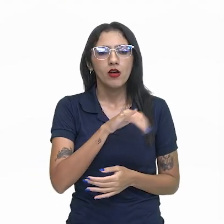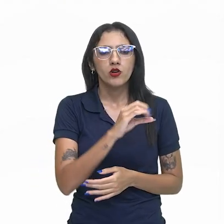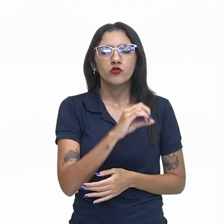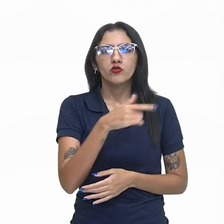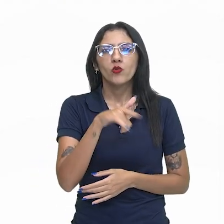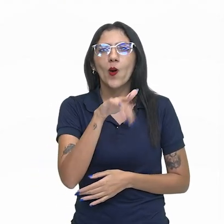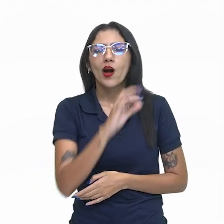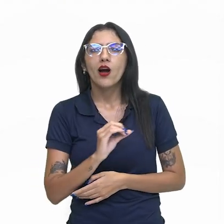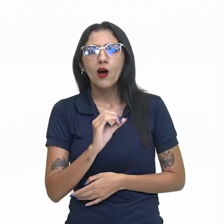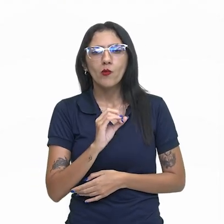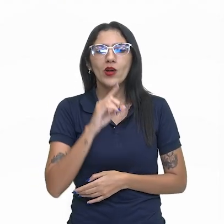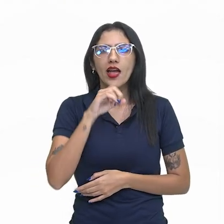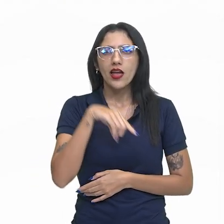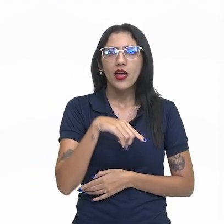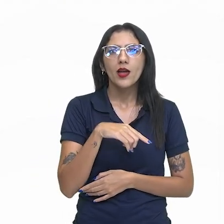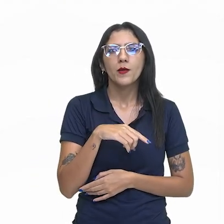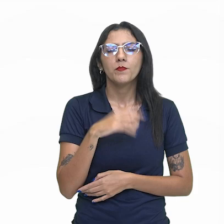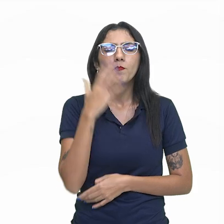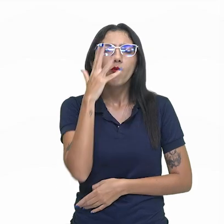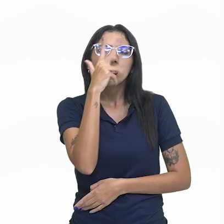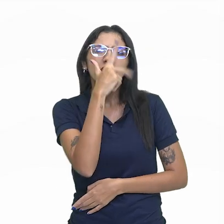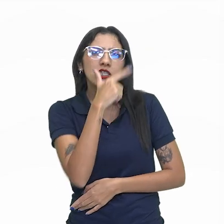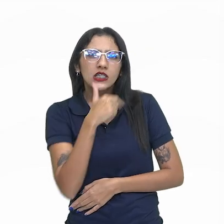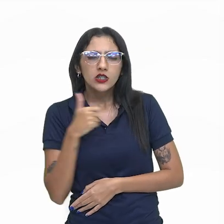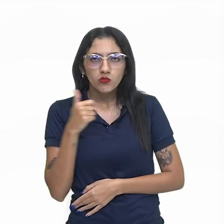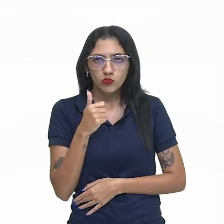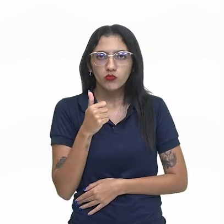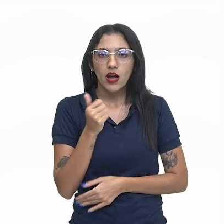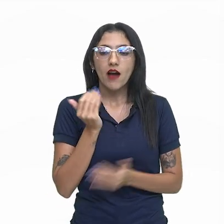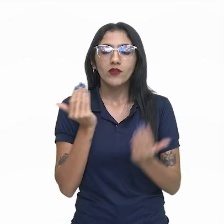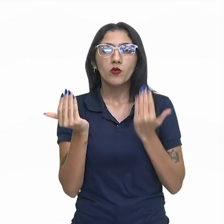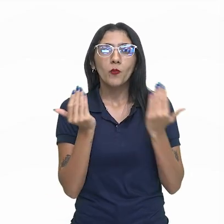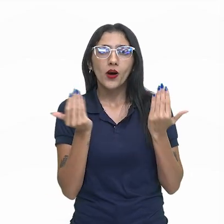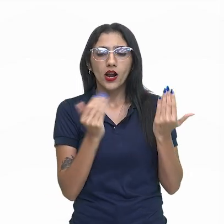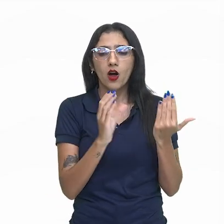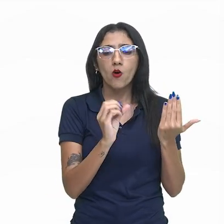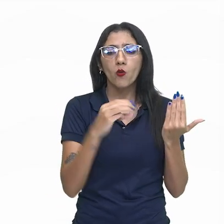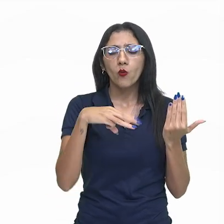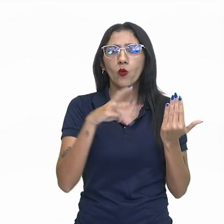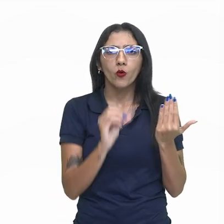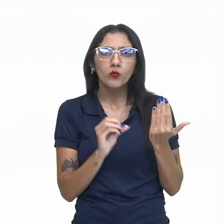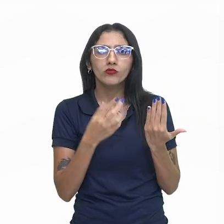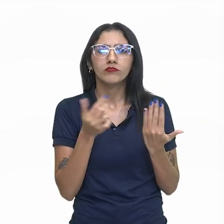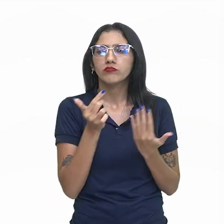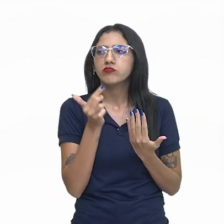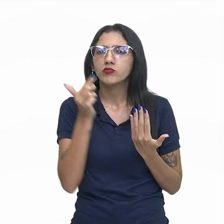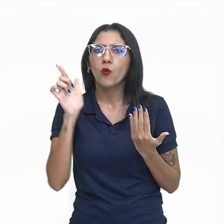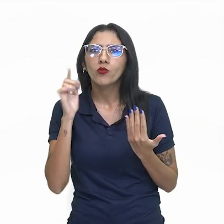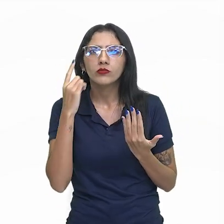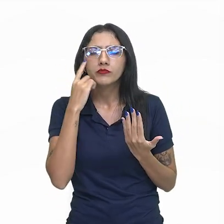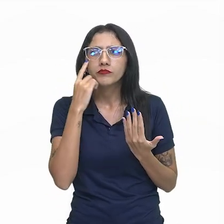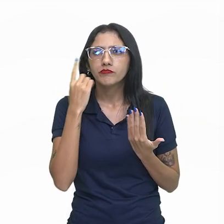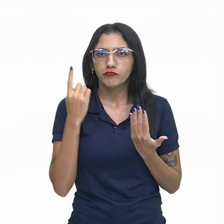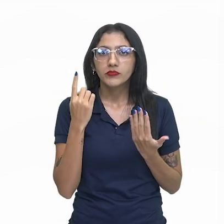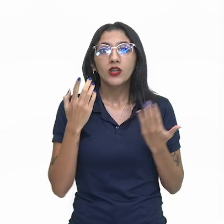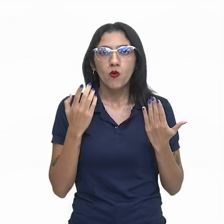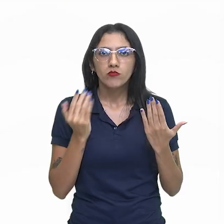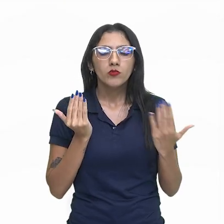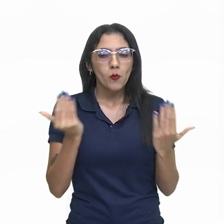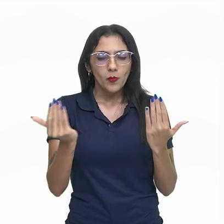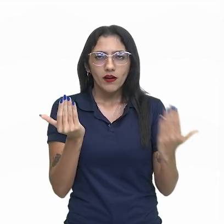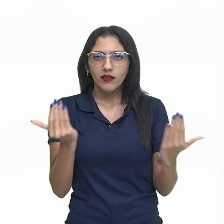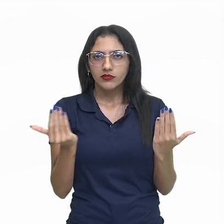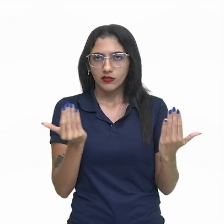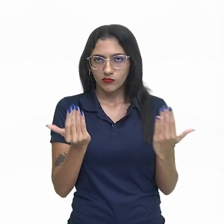é bonito como, aí você vai ver outro elemento para comparar o João, como, já sabe que está